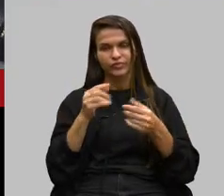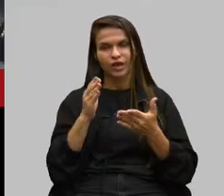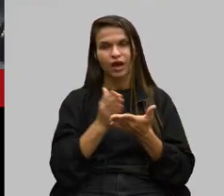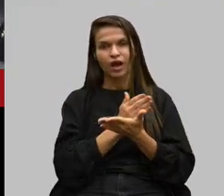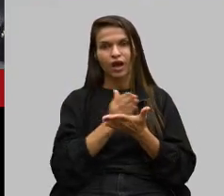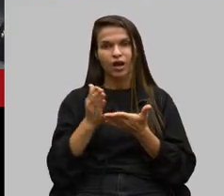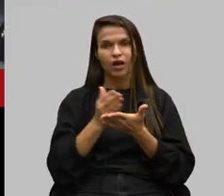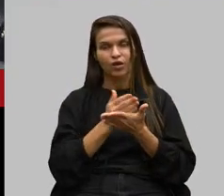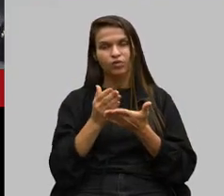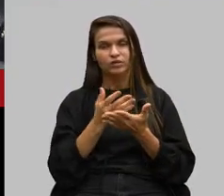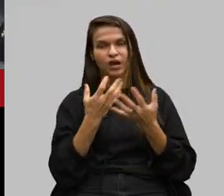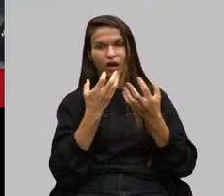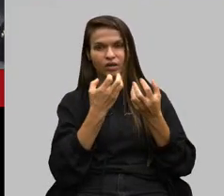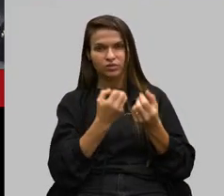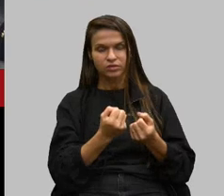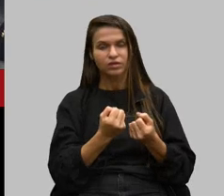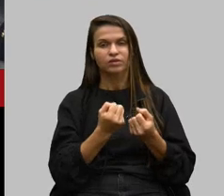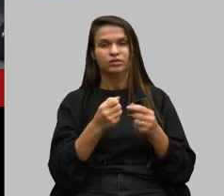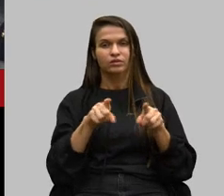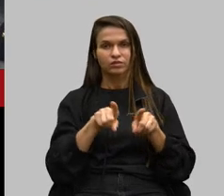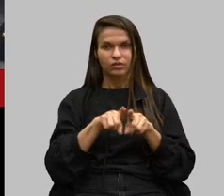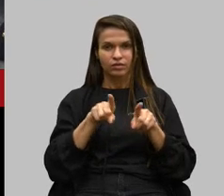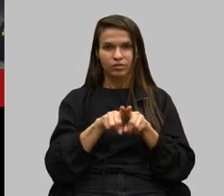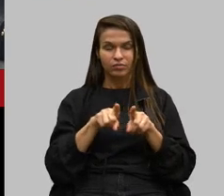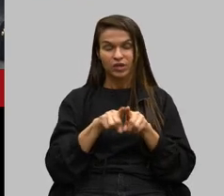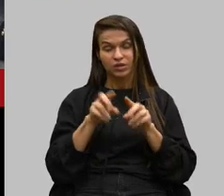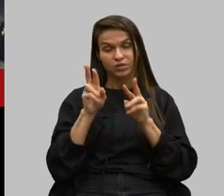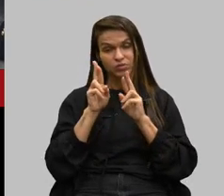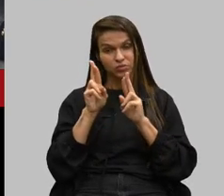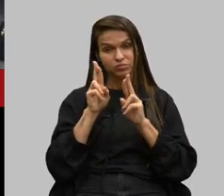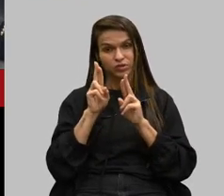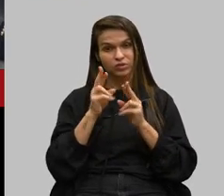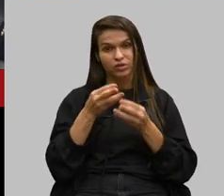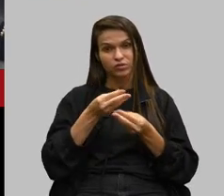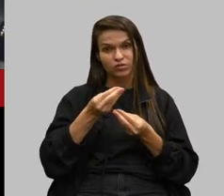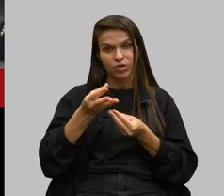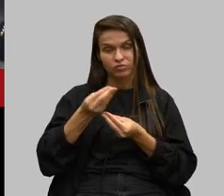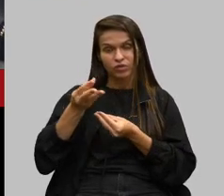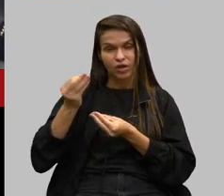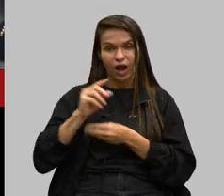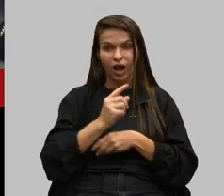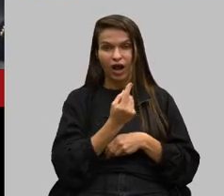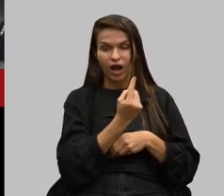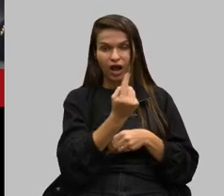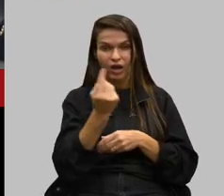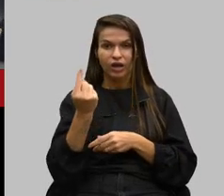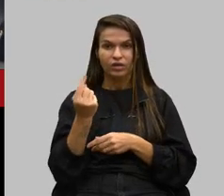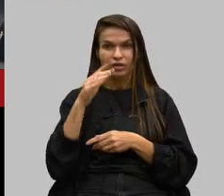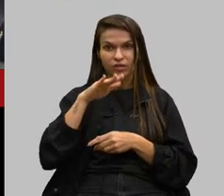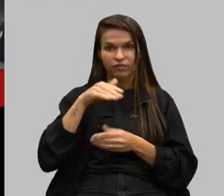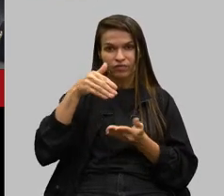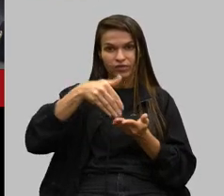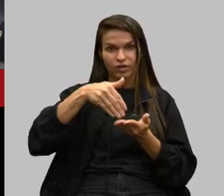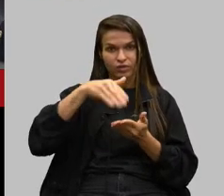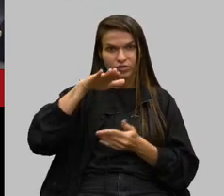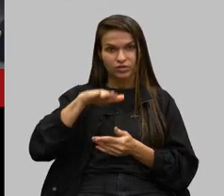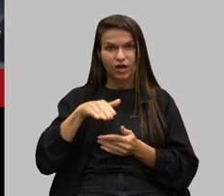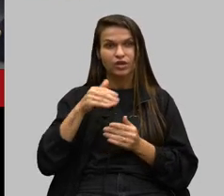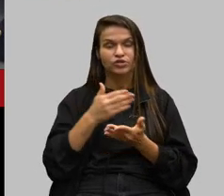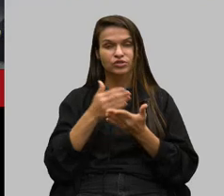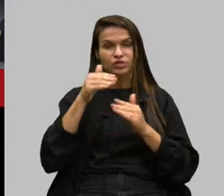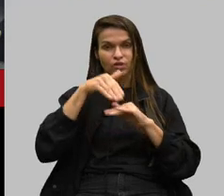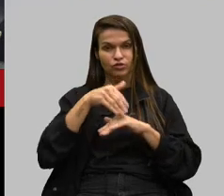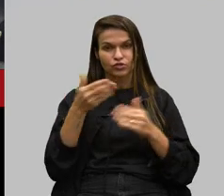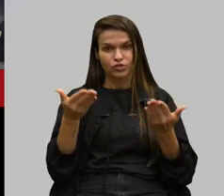contempladas inclusive no parecer dele que eu espero que seja distribuído em avulso na tarde início final de tarde início da noite de hoje